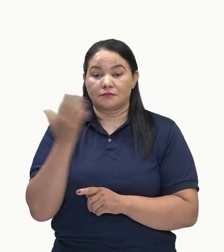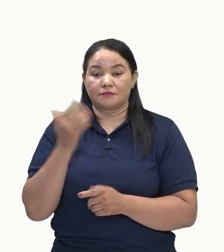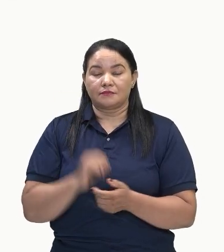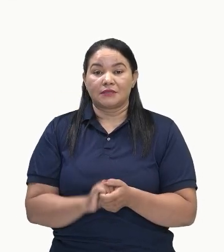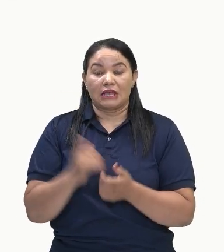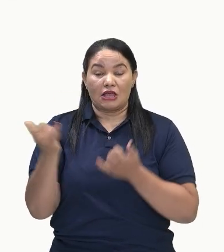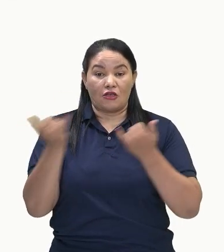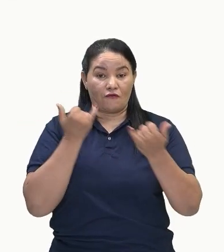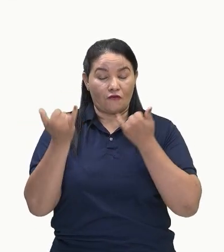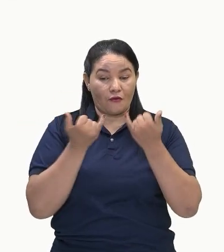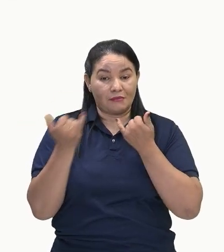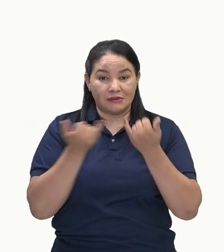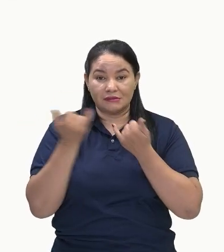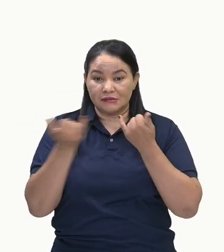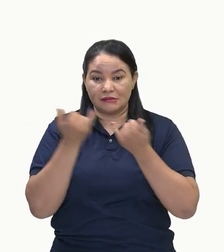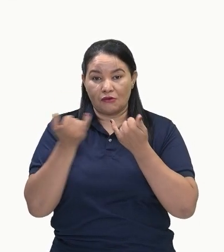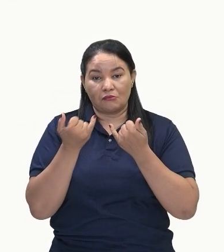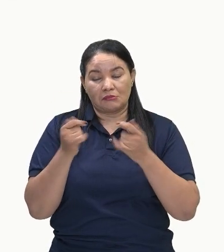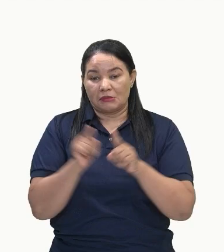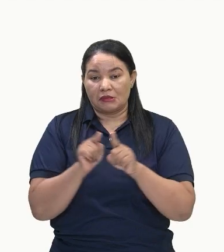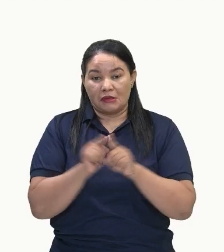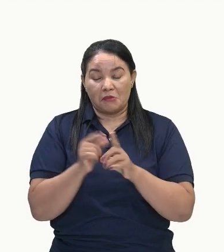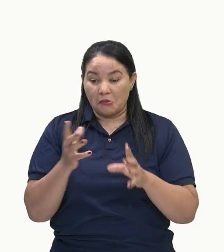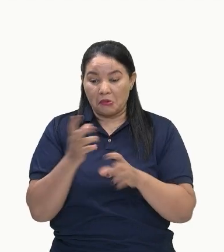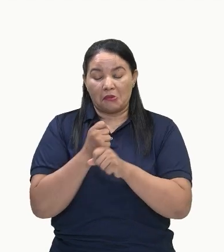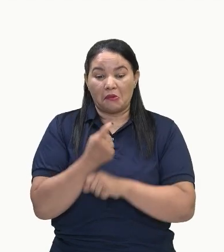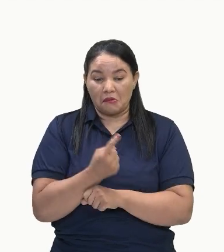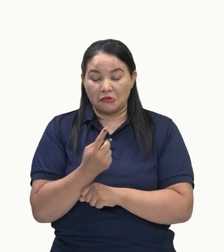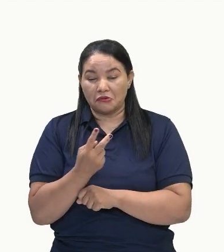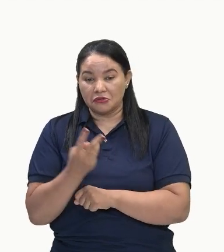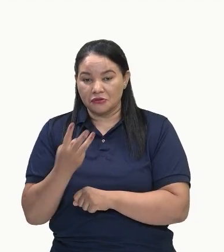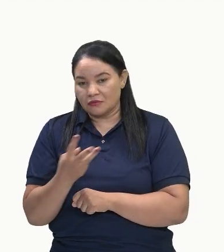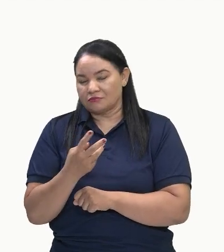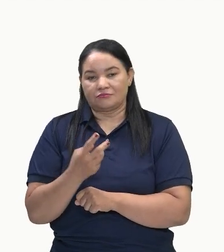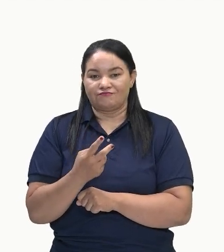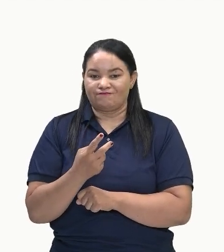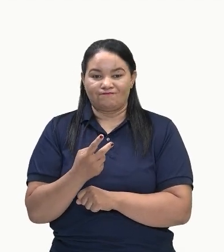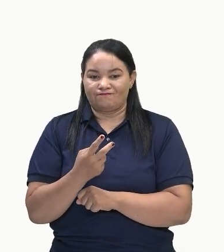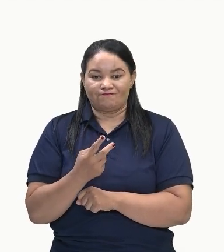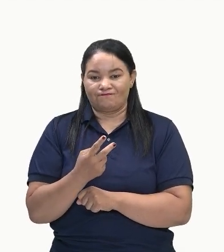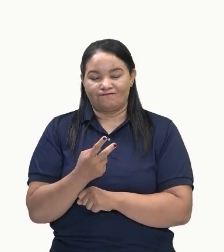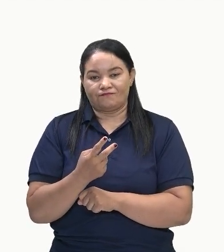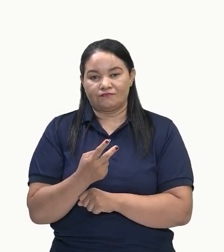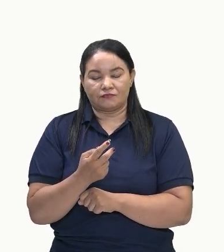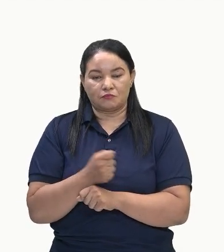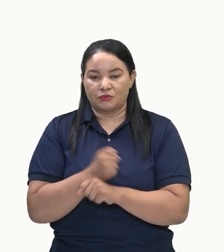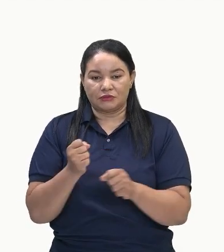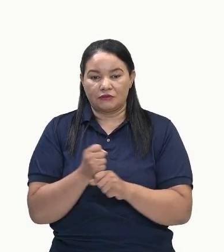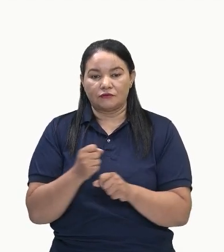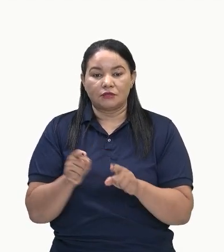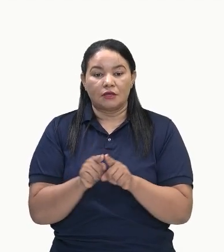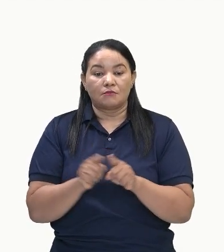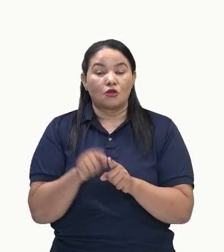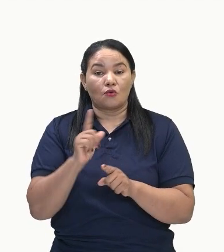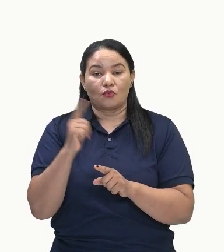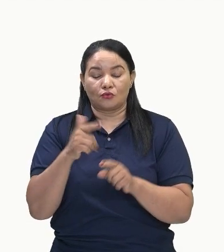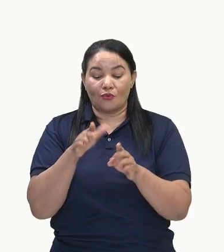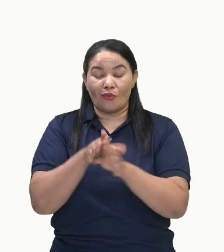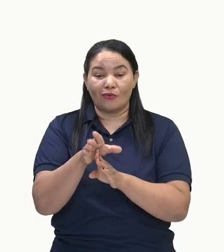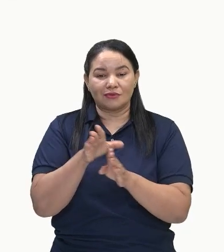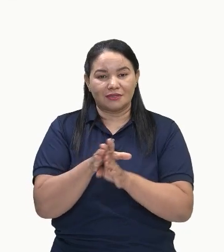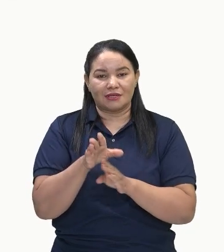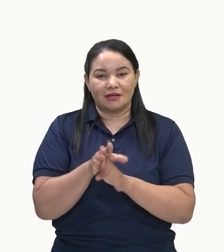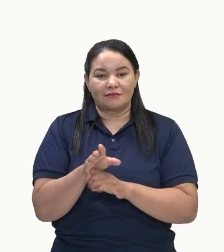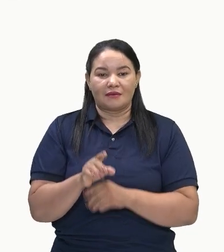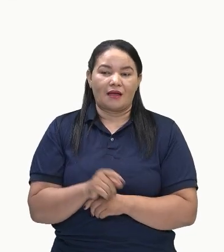Information é uma situação onde eu não conto, tá? Ele não é considerado substantivo contável. Advice, conselho,